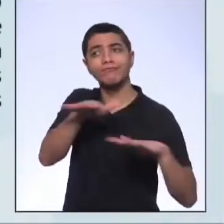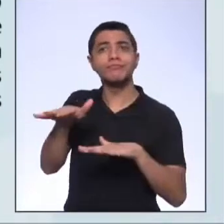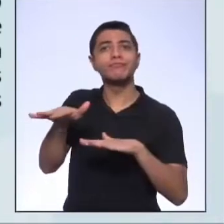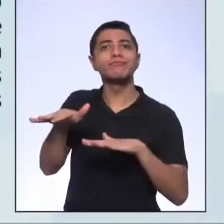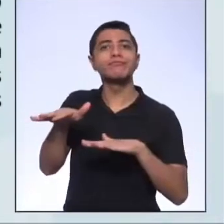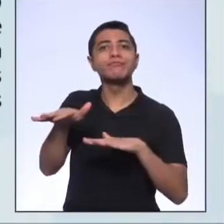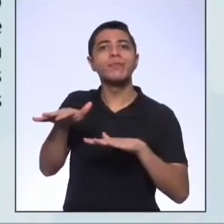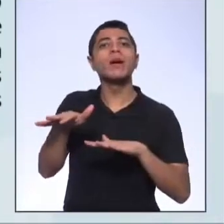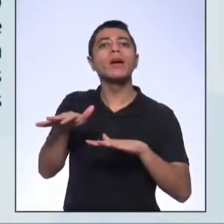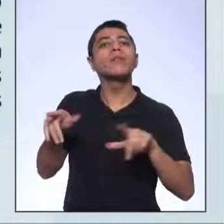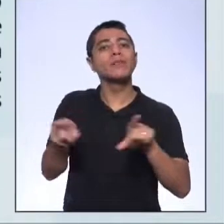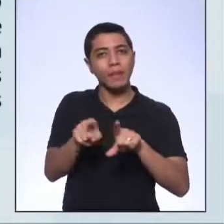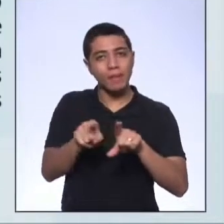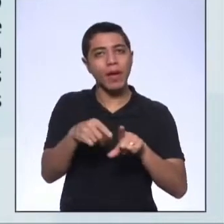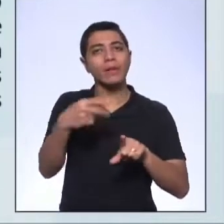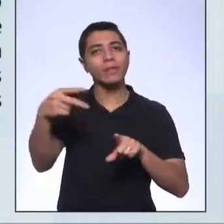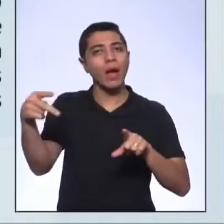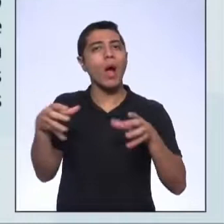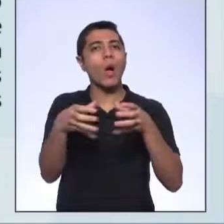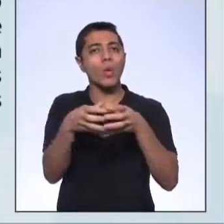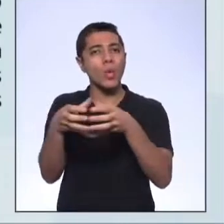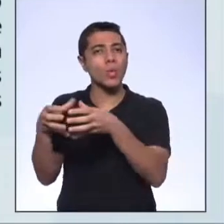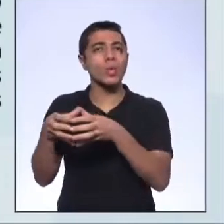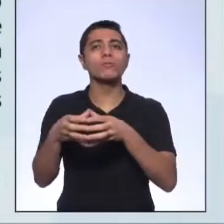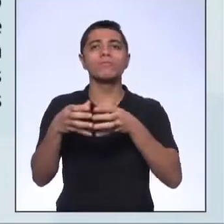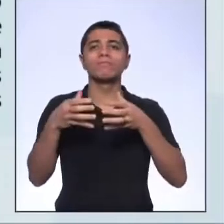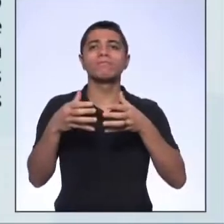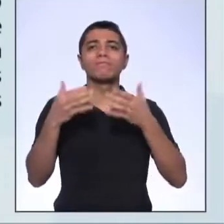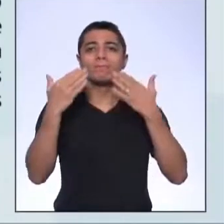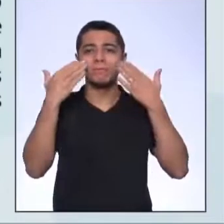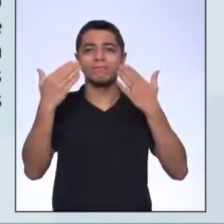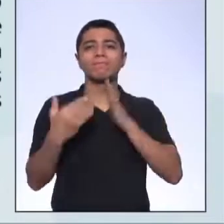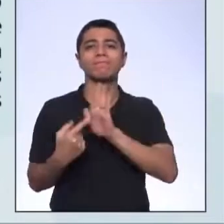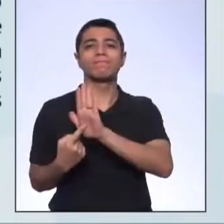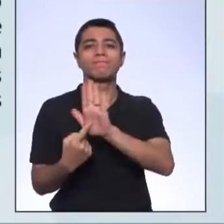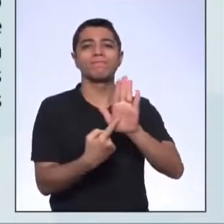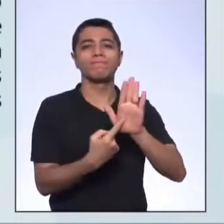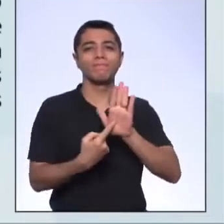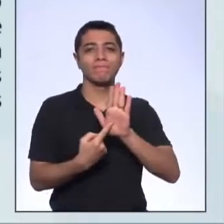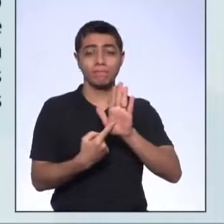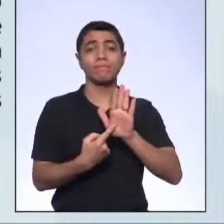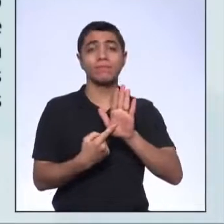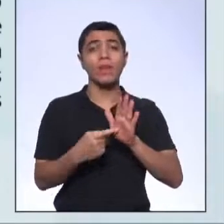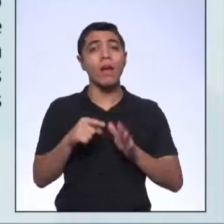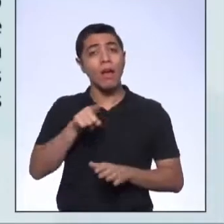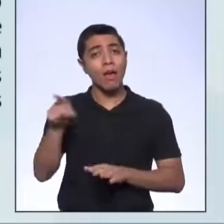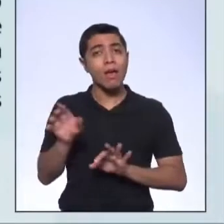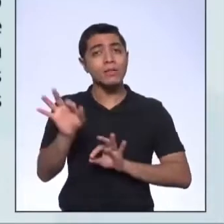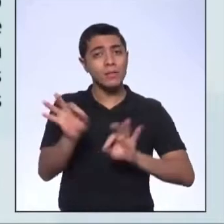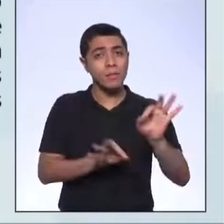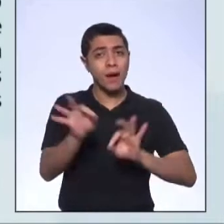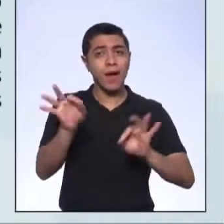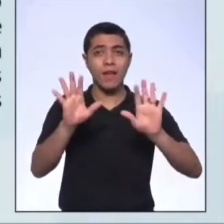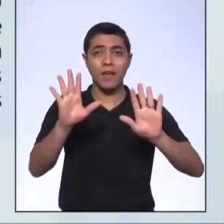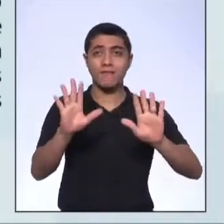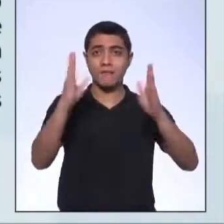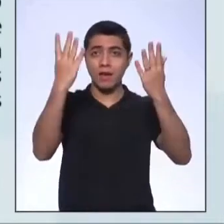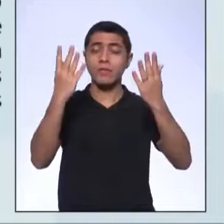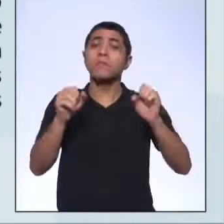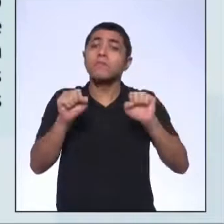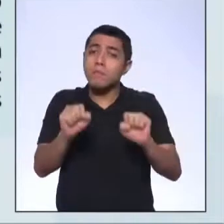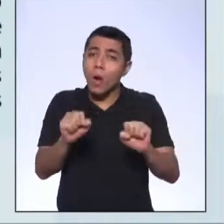coletivos e companhias nesses festivais que podem fazer parte da grade curricular é possível assistir